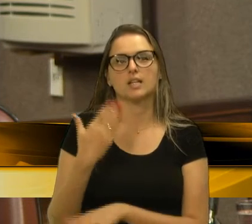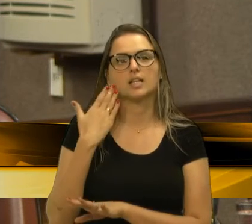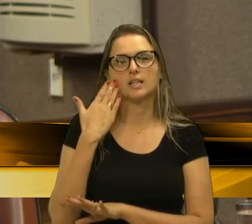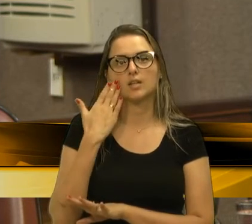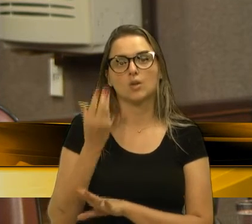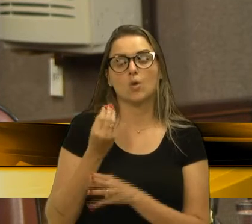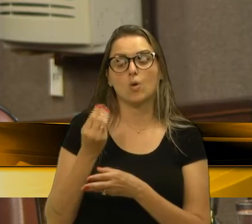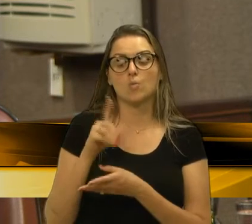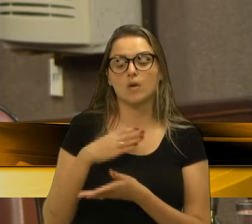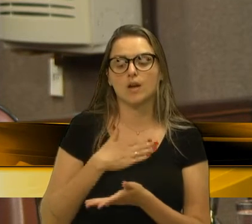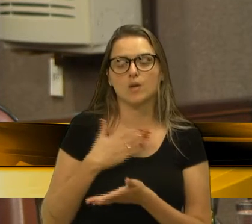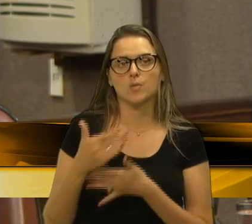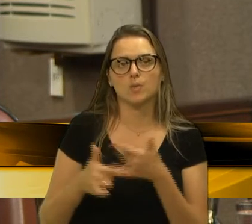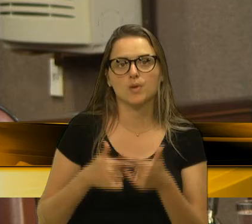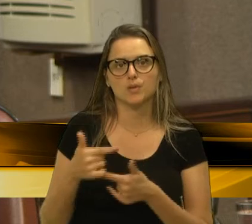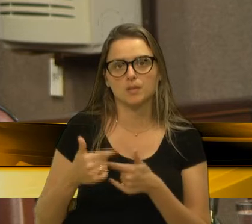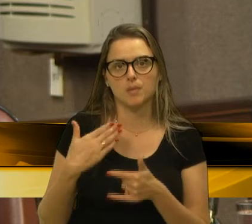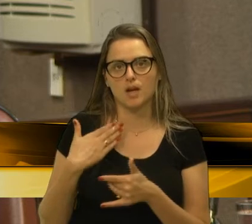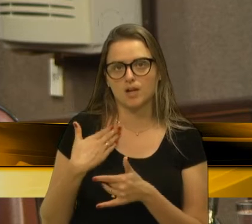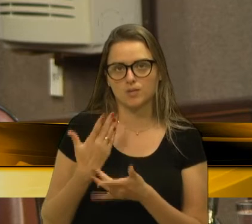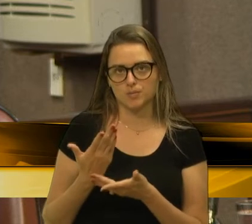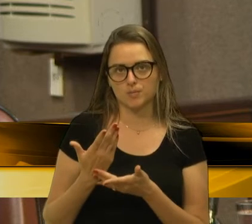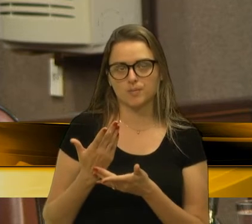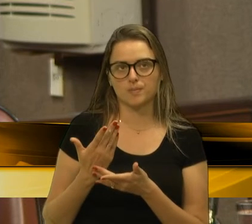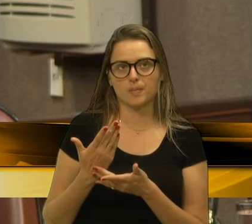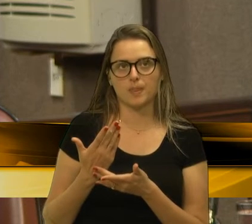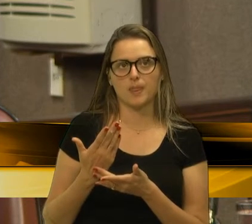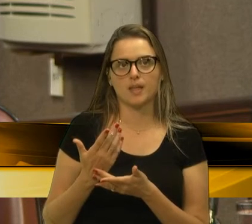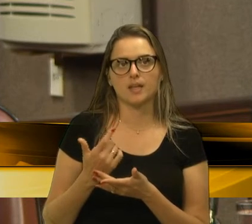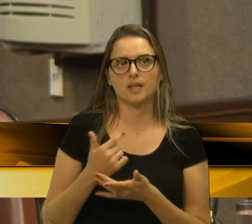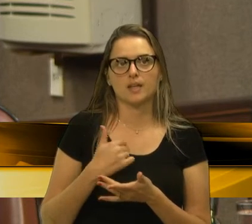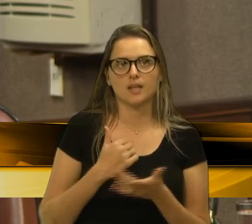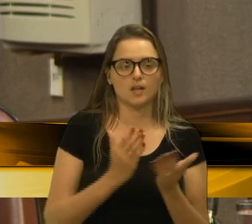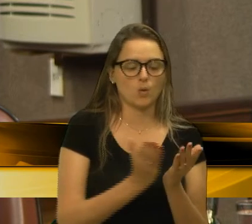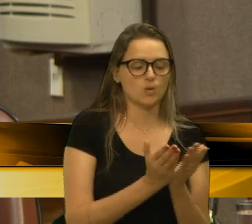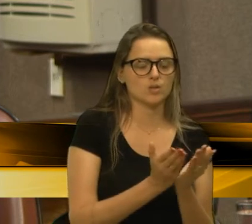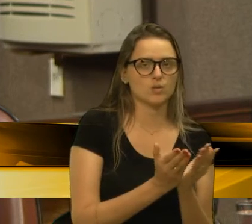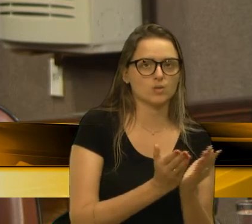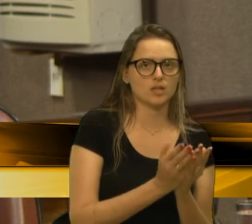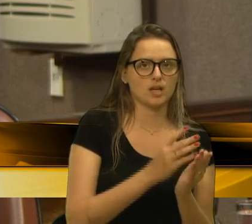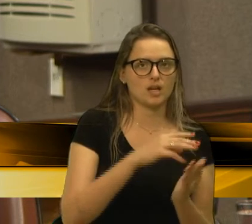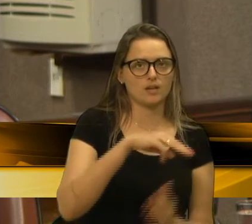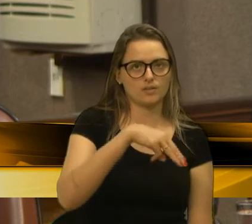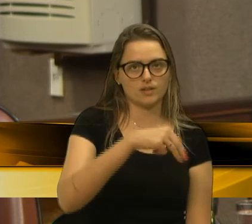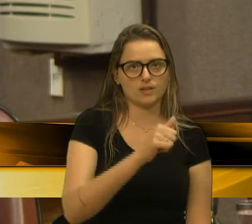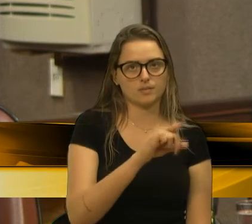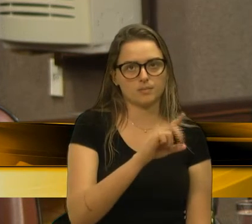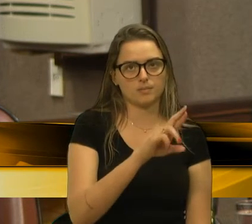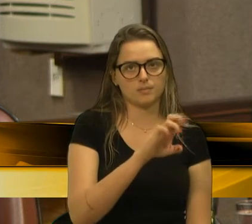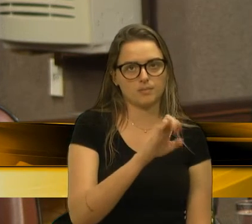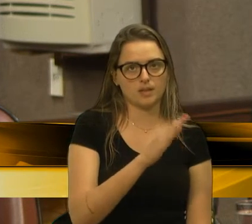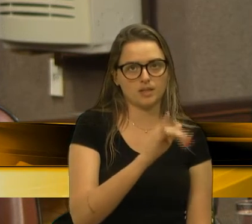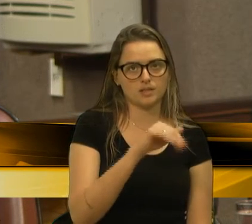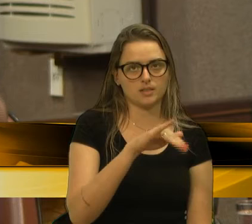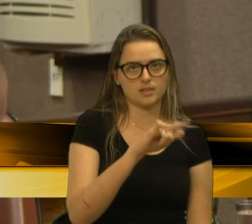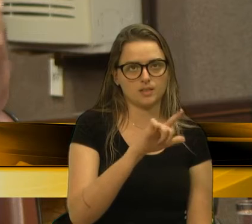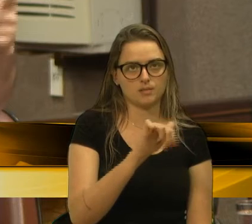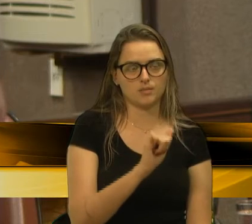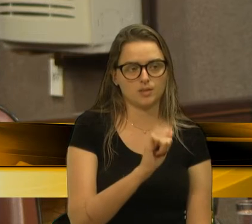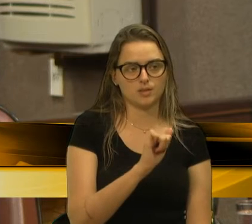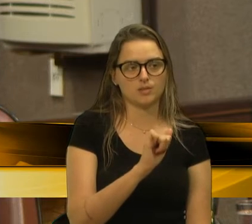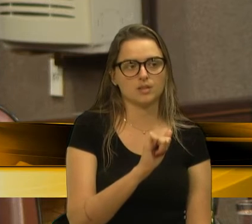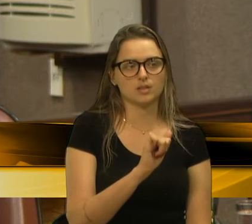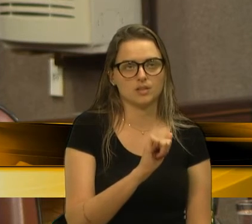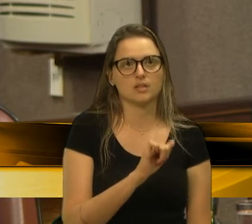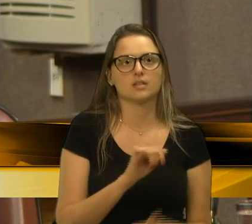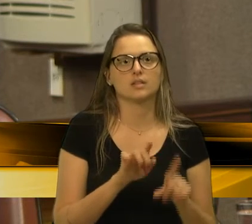dia, vereadora Paula, vereadora Ediló? Eu estava no Madrimilda, eu saía 10 para o meio-dia, não fazia educação física,